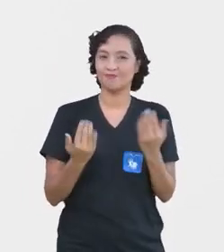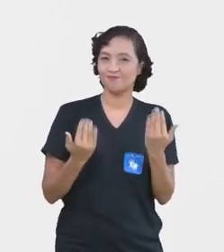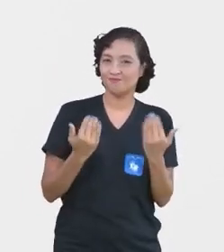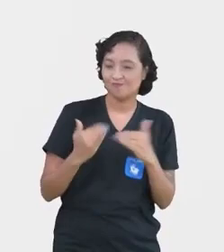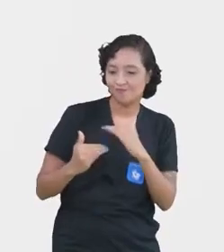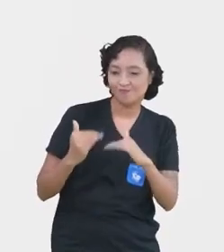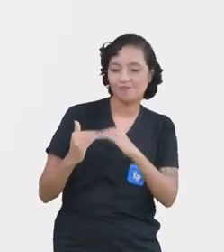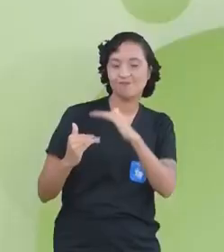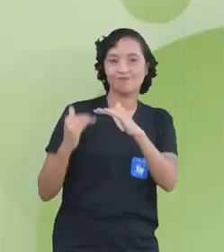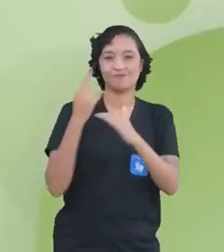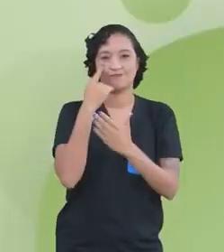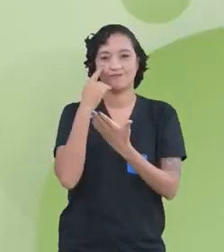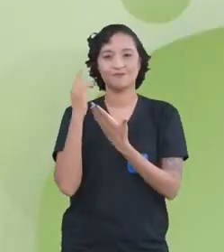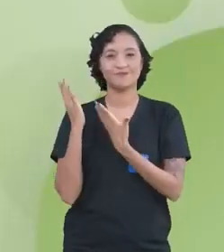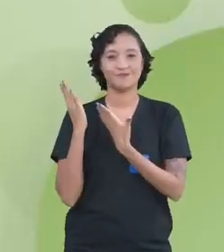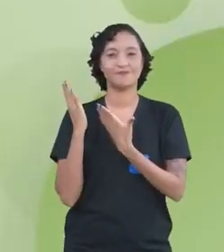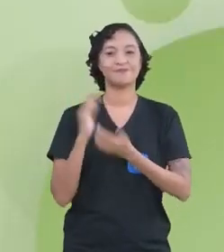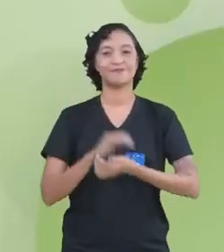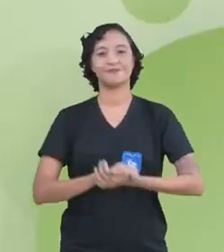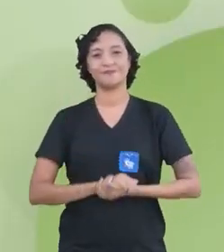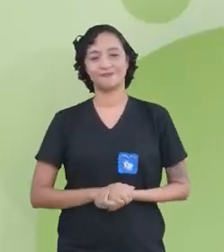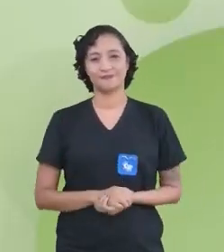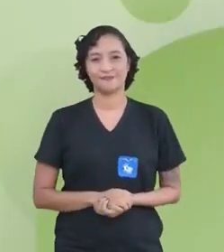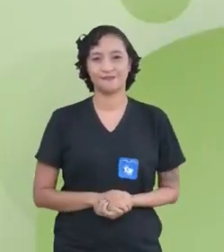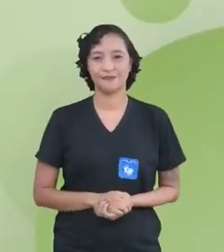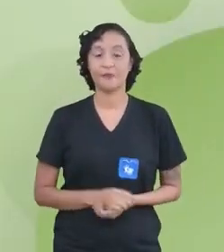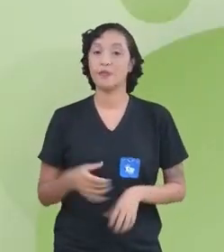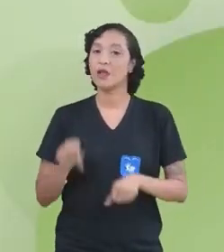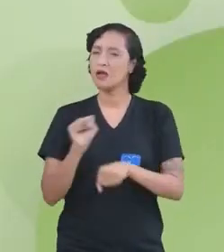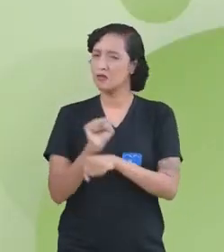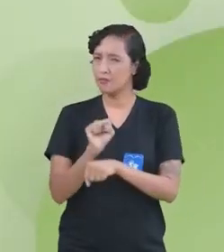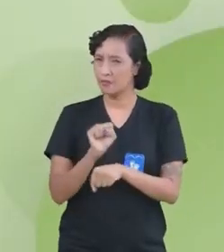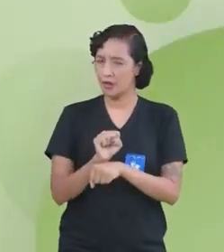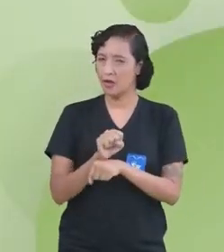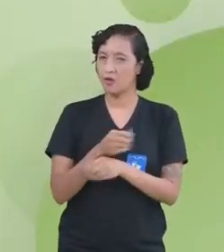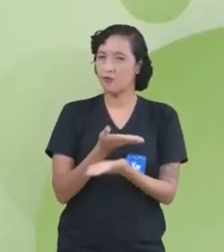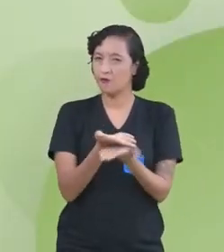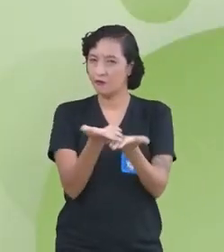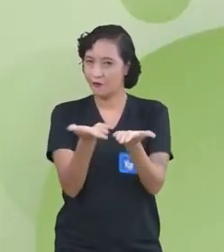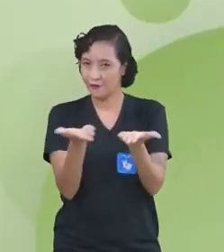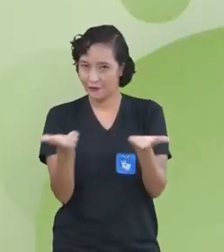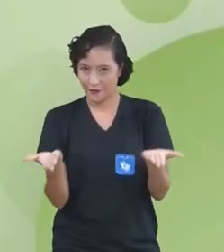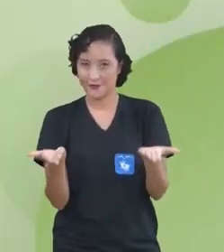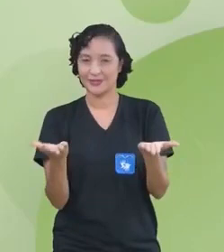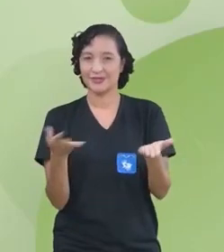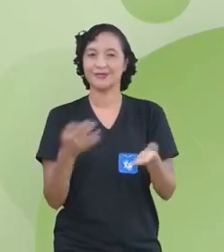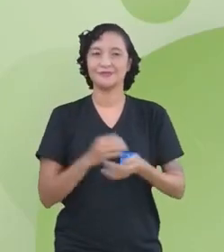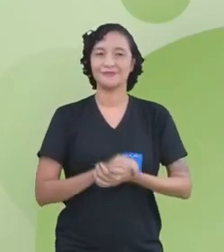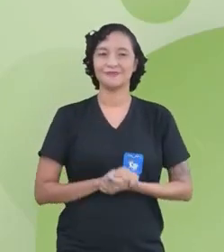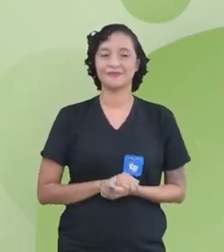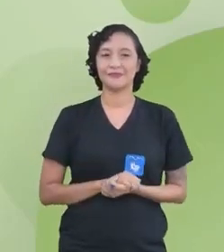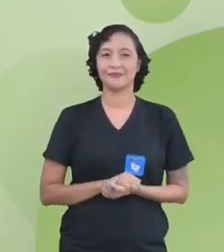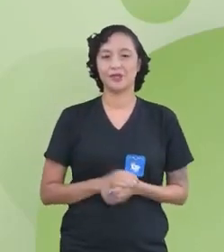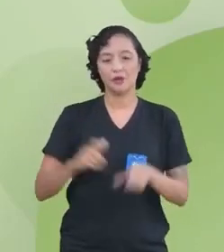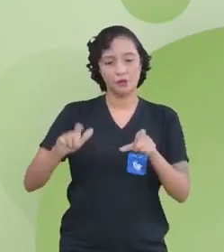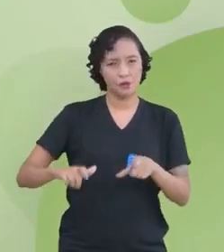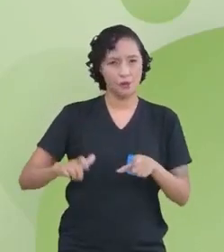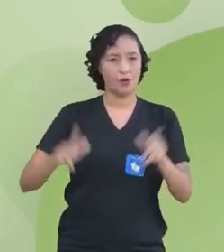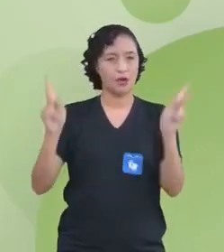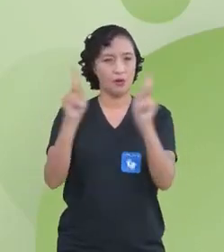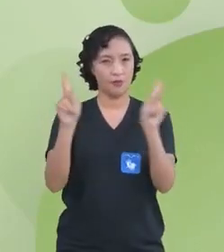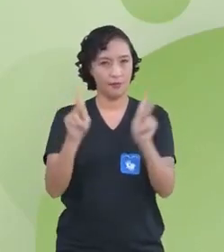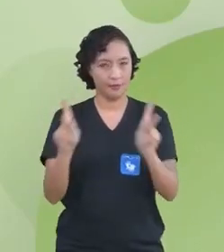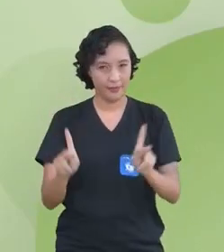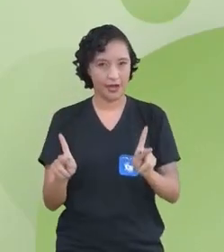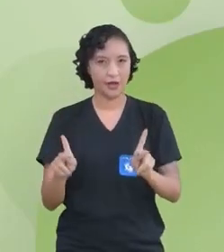bom? A habilidade de hoje. Espero que todos estejam em um ambiente tranquilo, tá? Lápis, caneta,